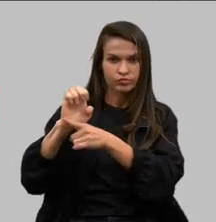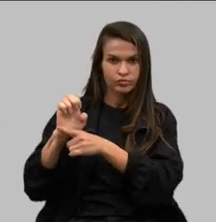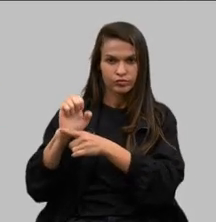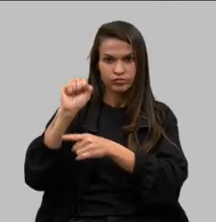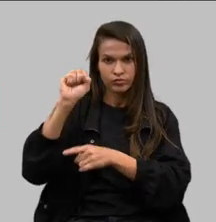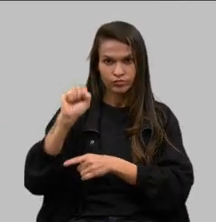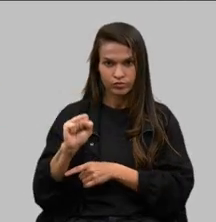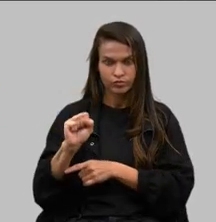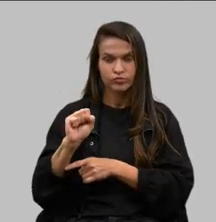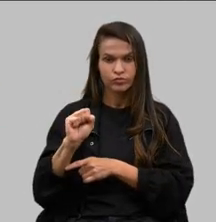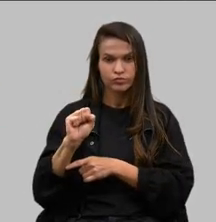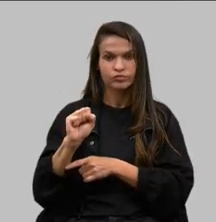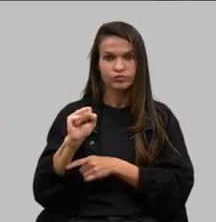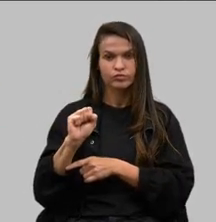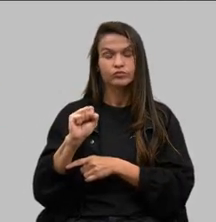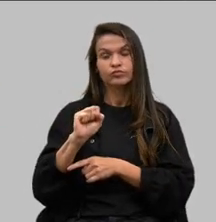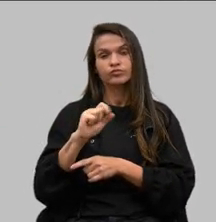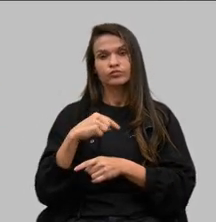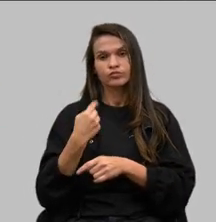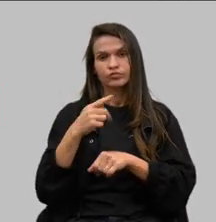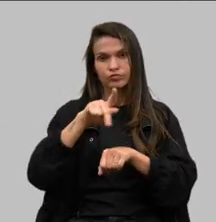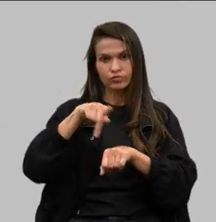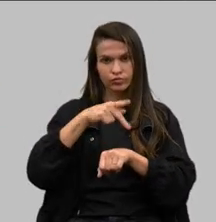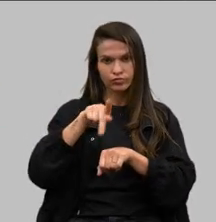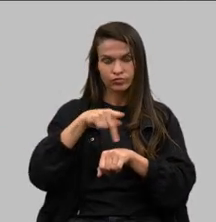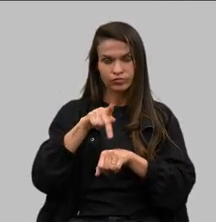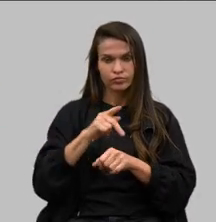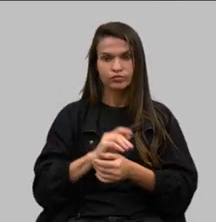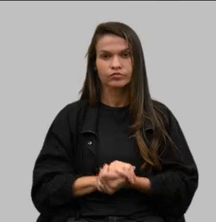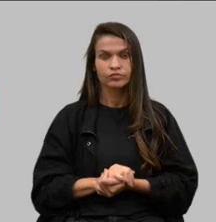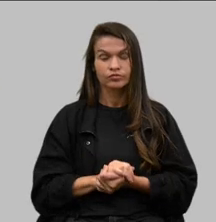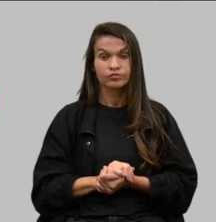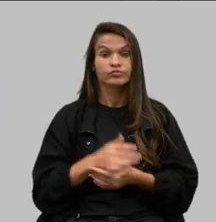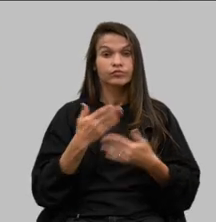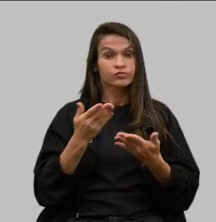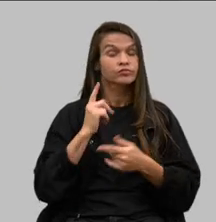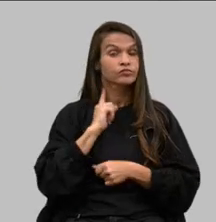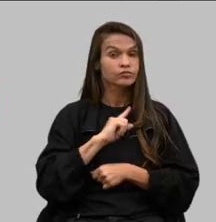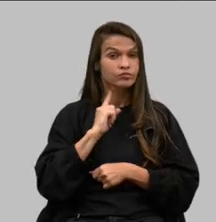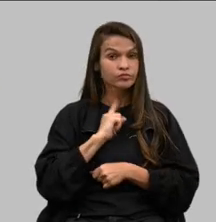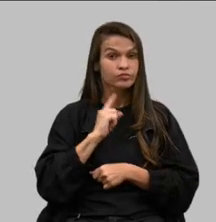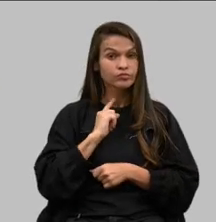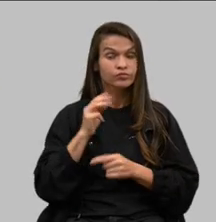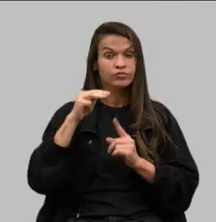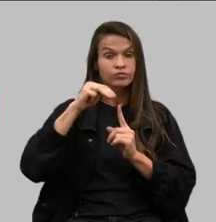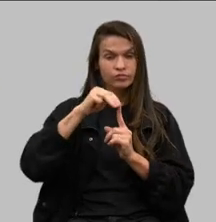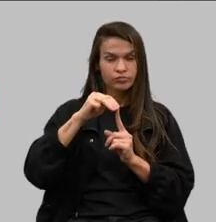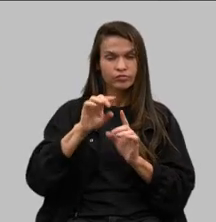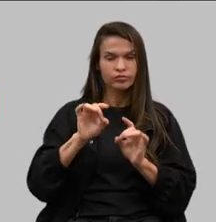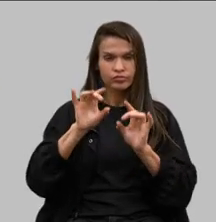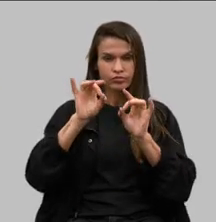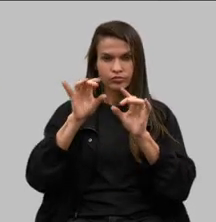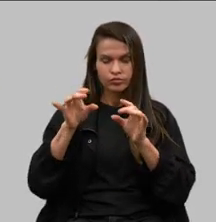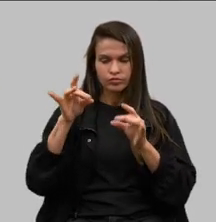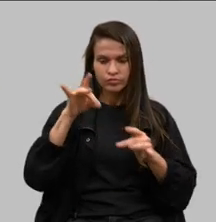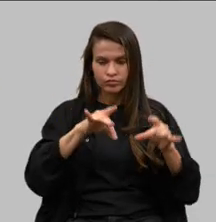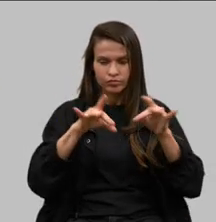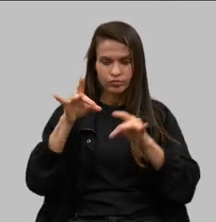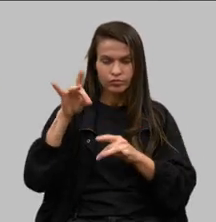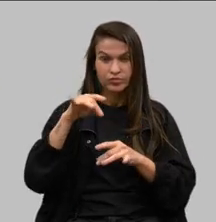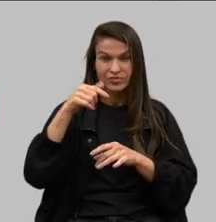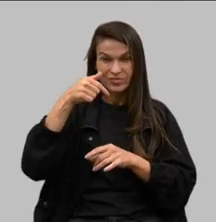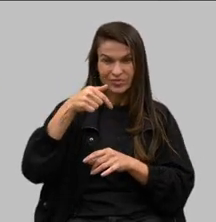Sudeste e do sul do nosso país bem eh em Minas Gerais a nossa meta específica é o plantio de 7 milhões de